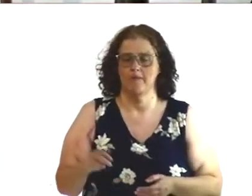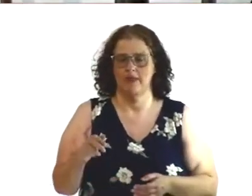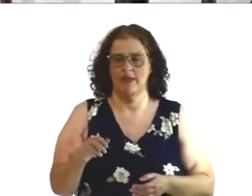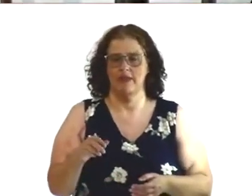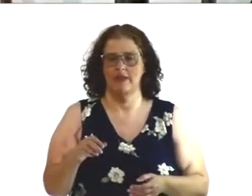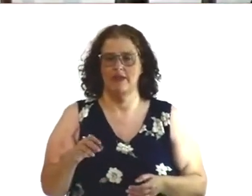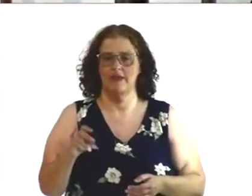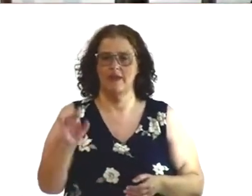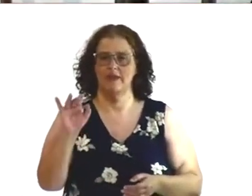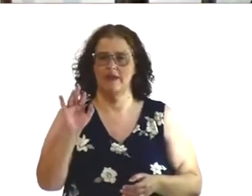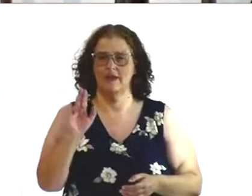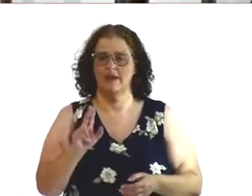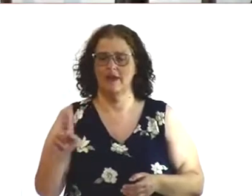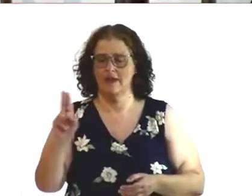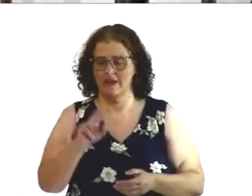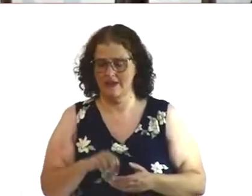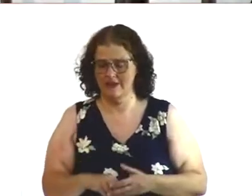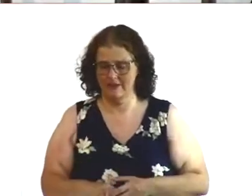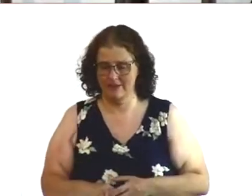embalsamar corpos.